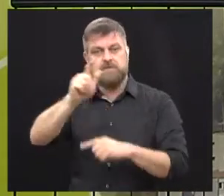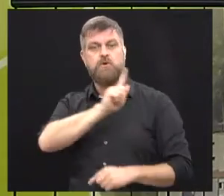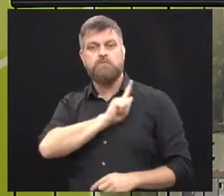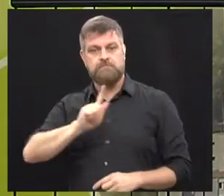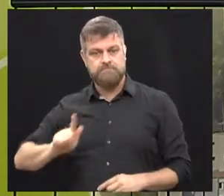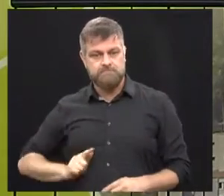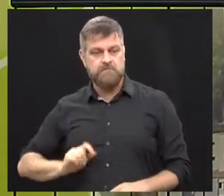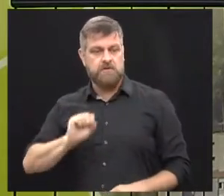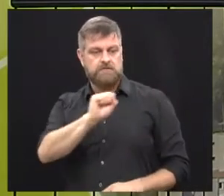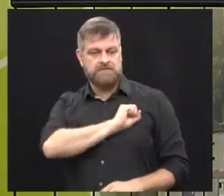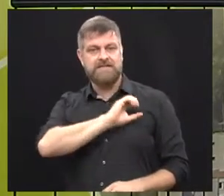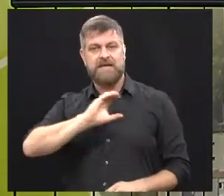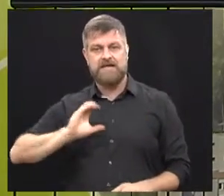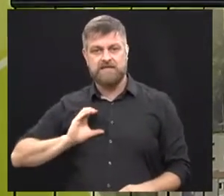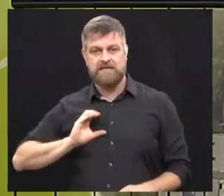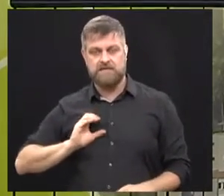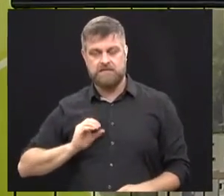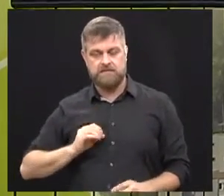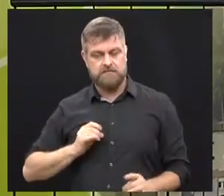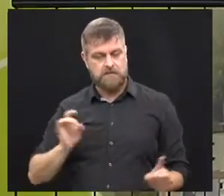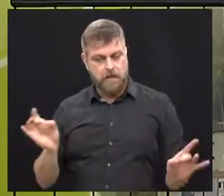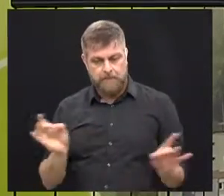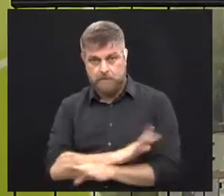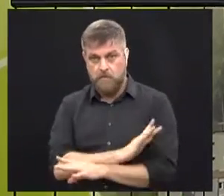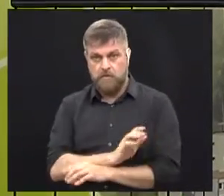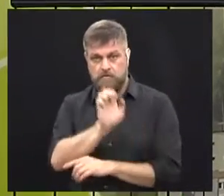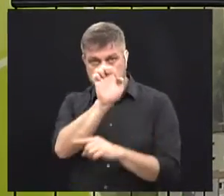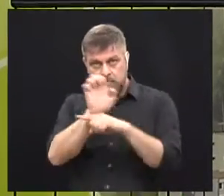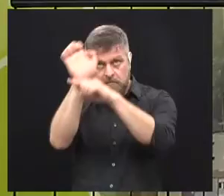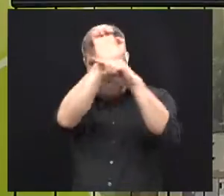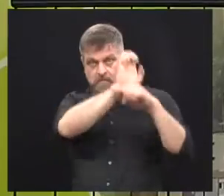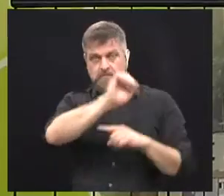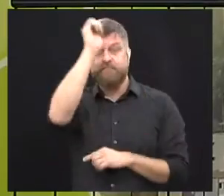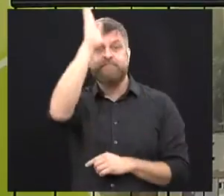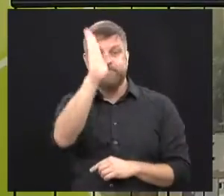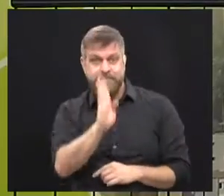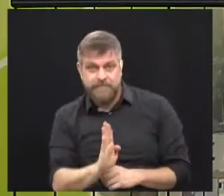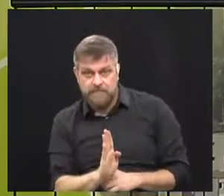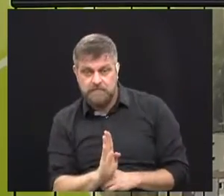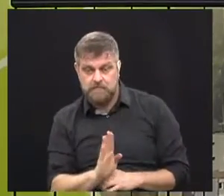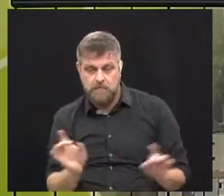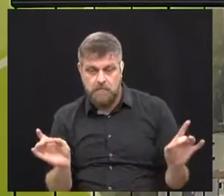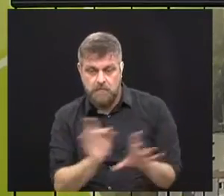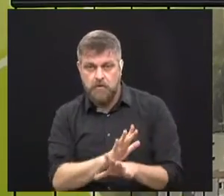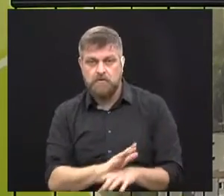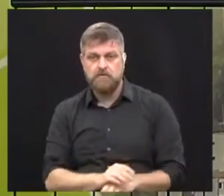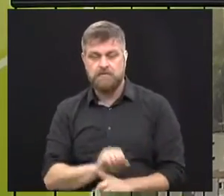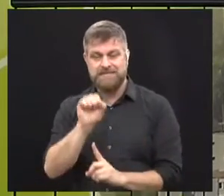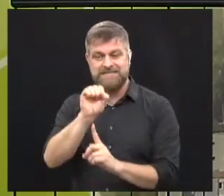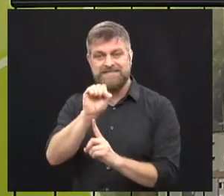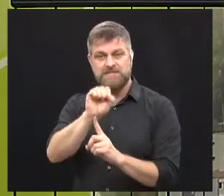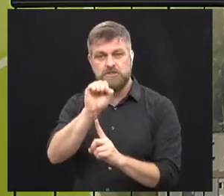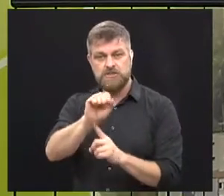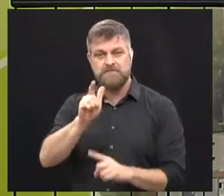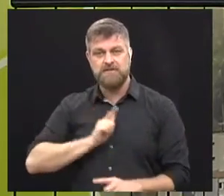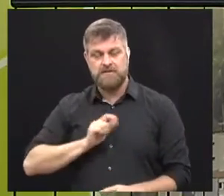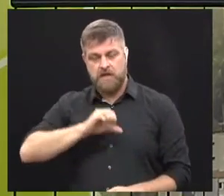governador de Santa Catarina. E para encerrar aí esse giro que a gente está fazendo por todo o Brasil, no Sergipe está